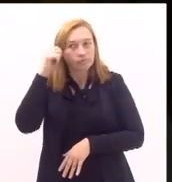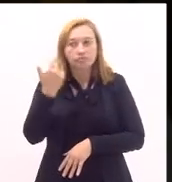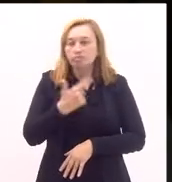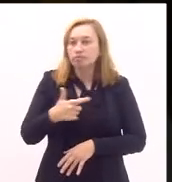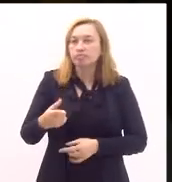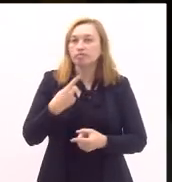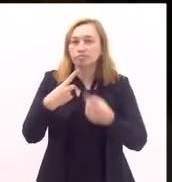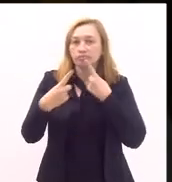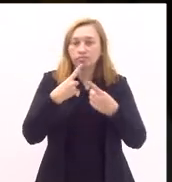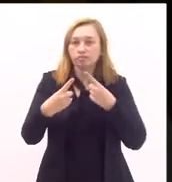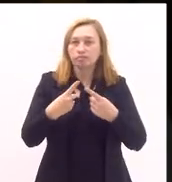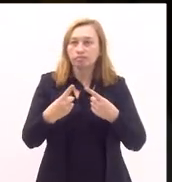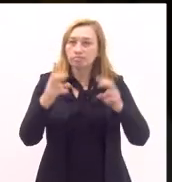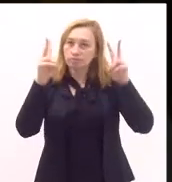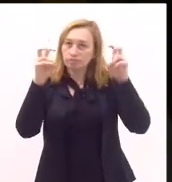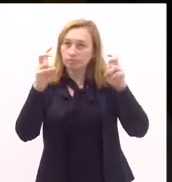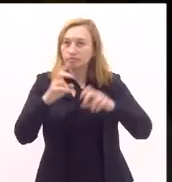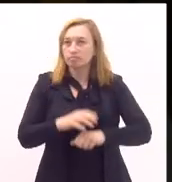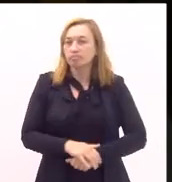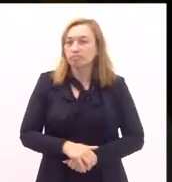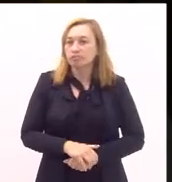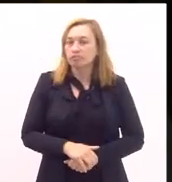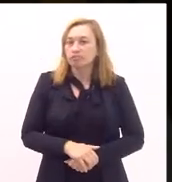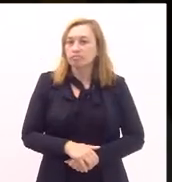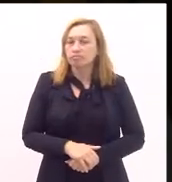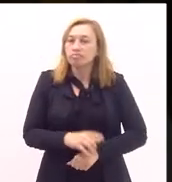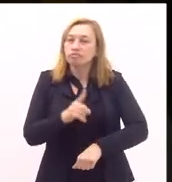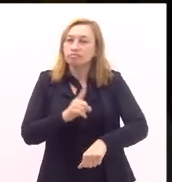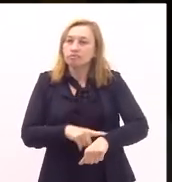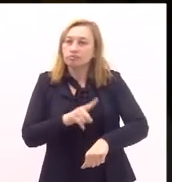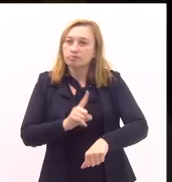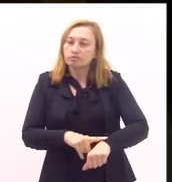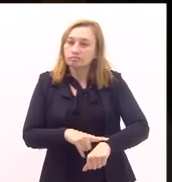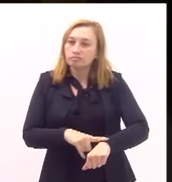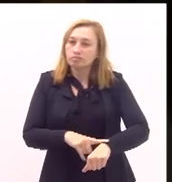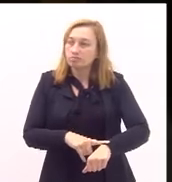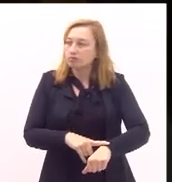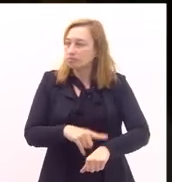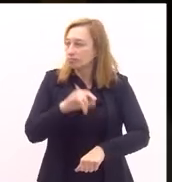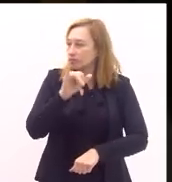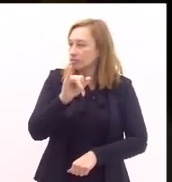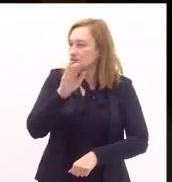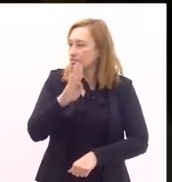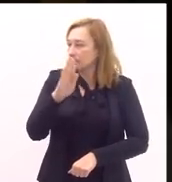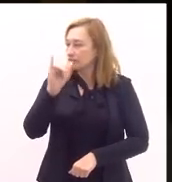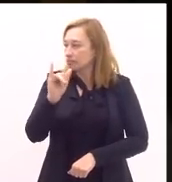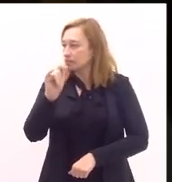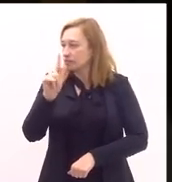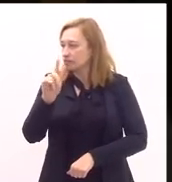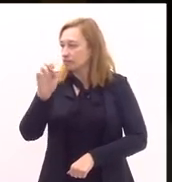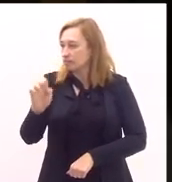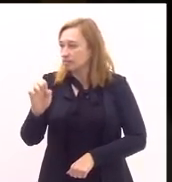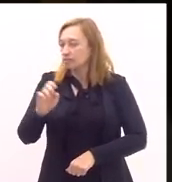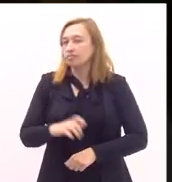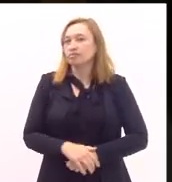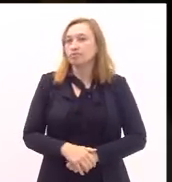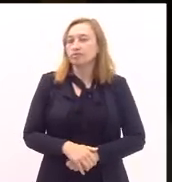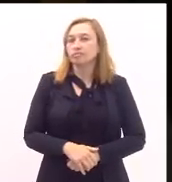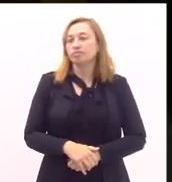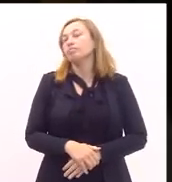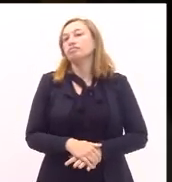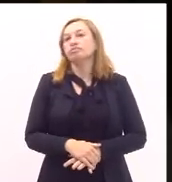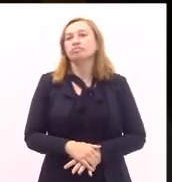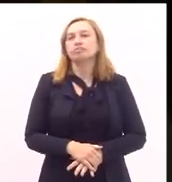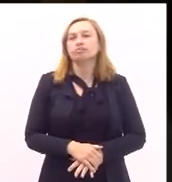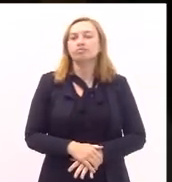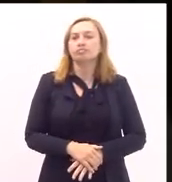há mais discussão A esse respeito a partir do momento em que o IBGE passou a classificar